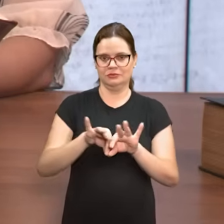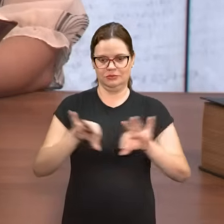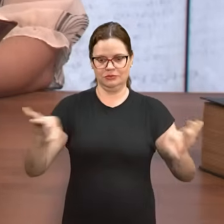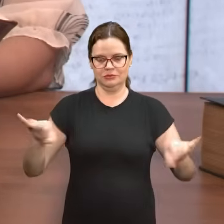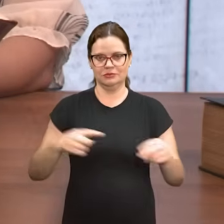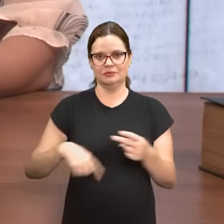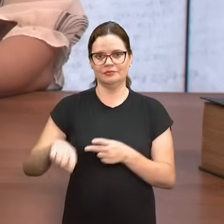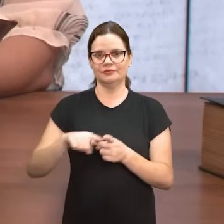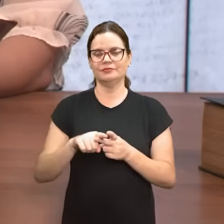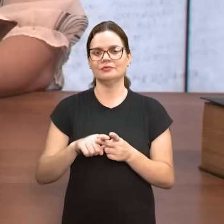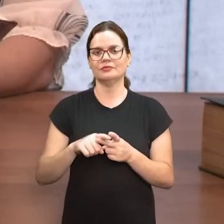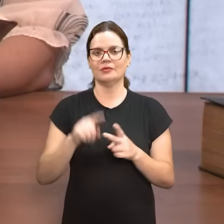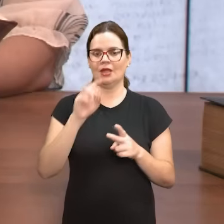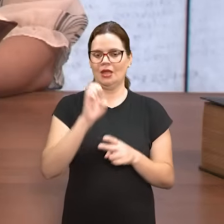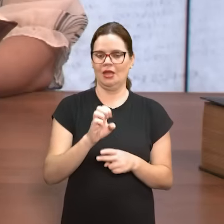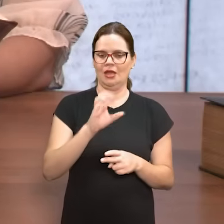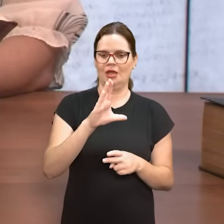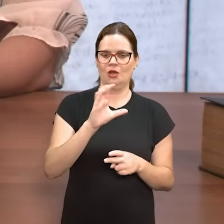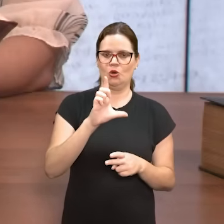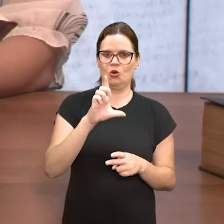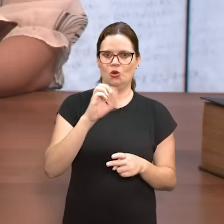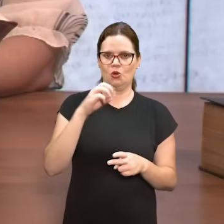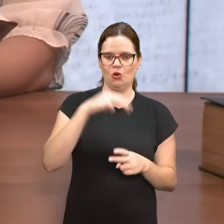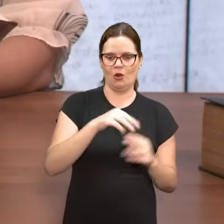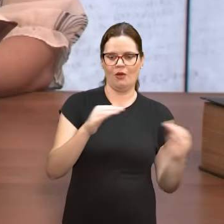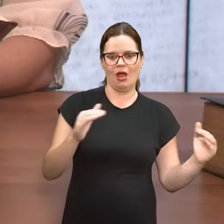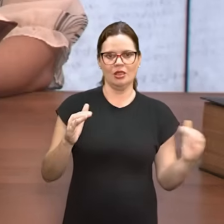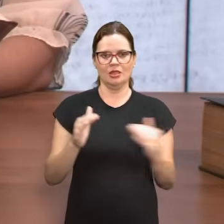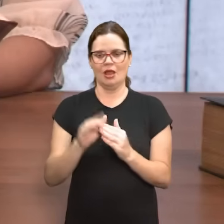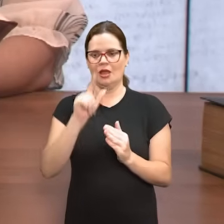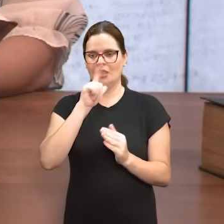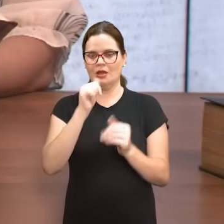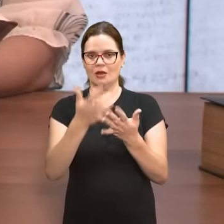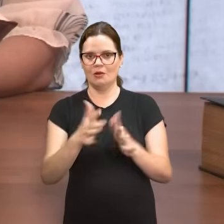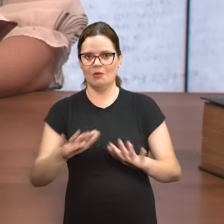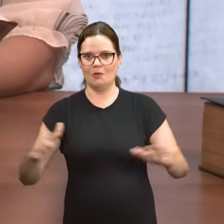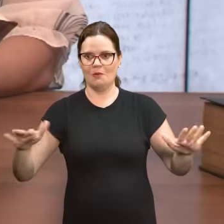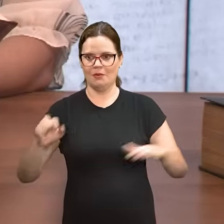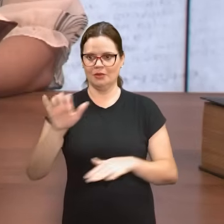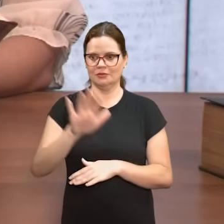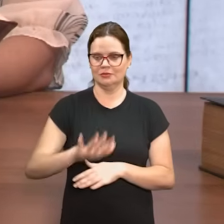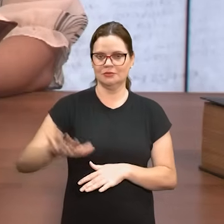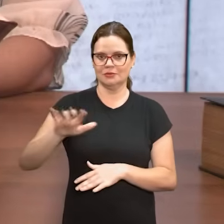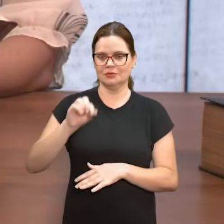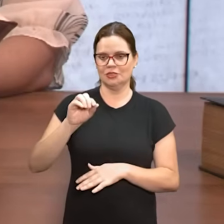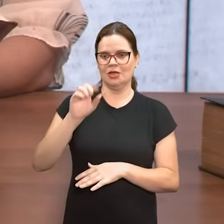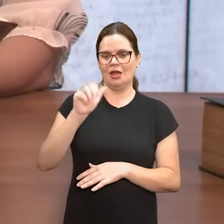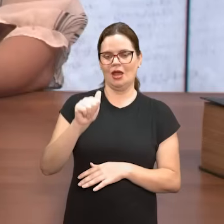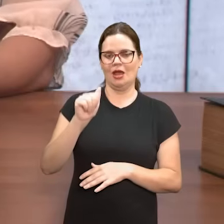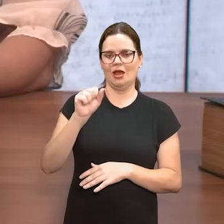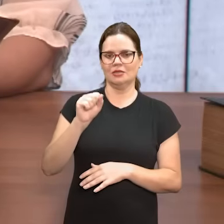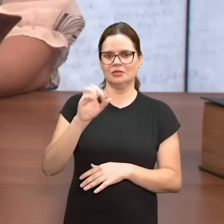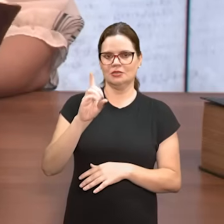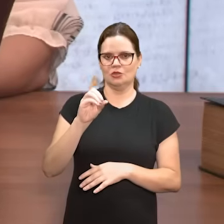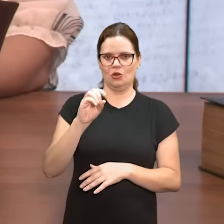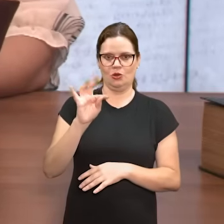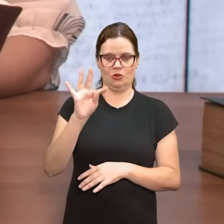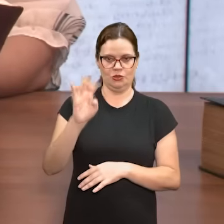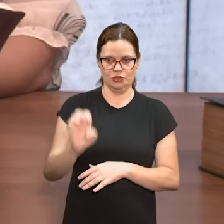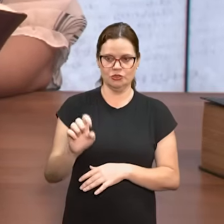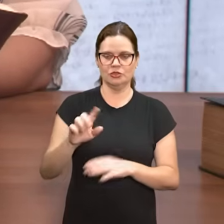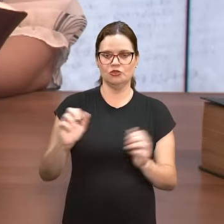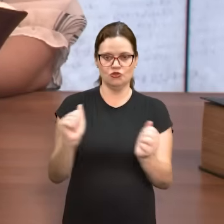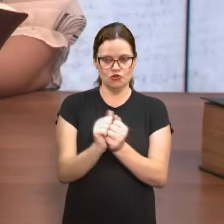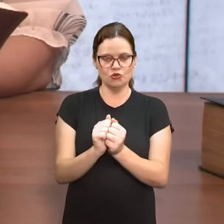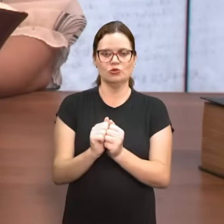aldeias. Desde Ecrom e até o mar, todas que estão da banda de Asdod e as suas